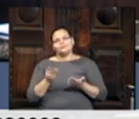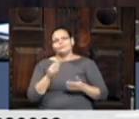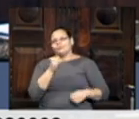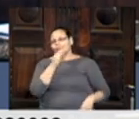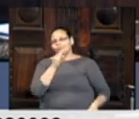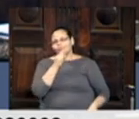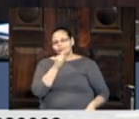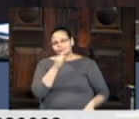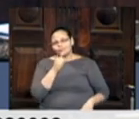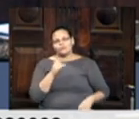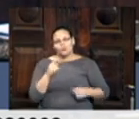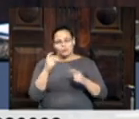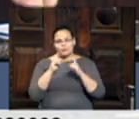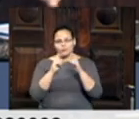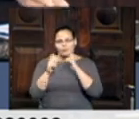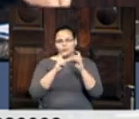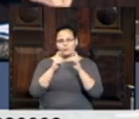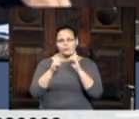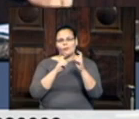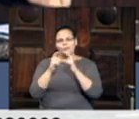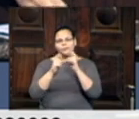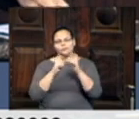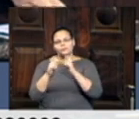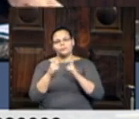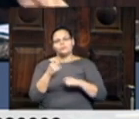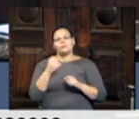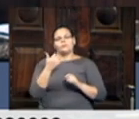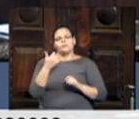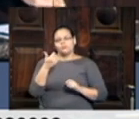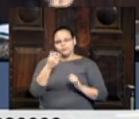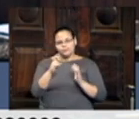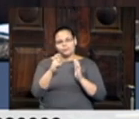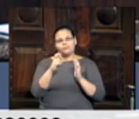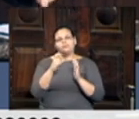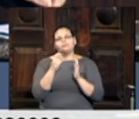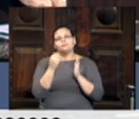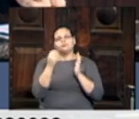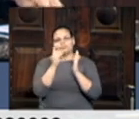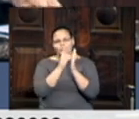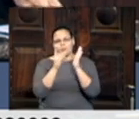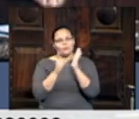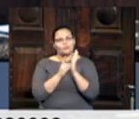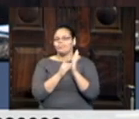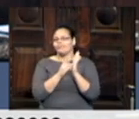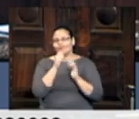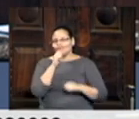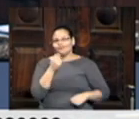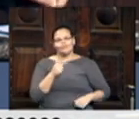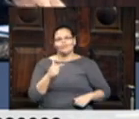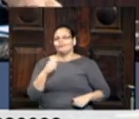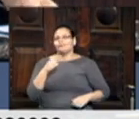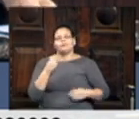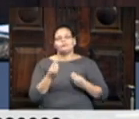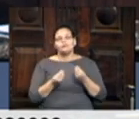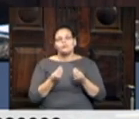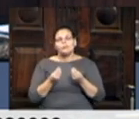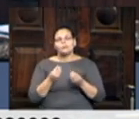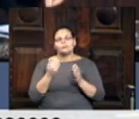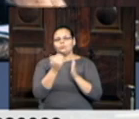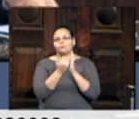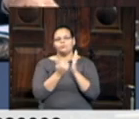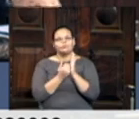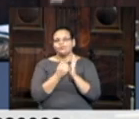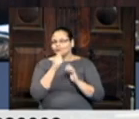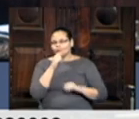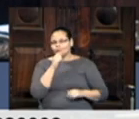com um grande debate sobre esses 15 decretos que não tem justificativa, não tem critério,